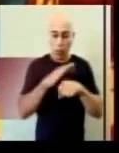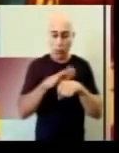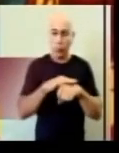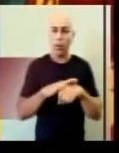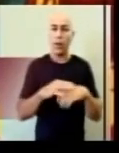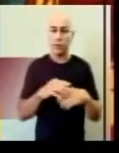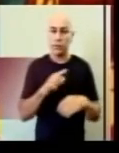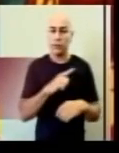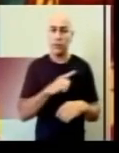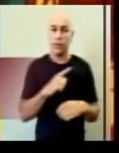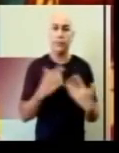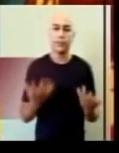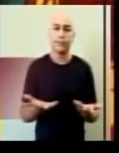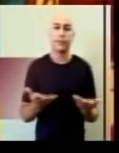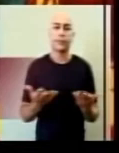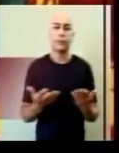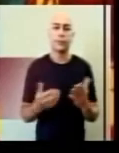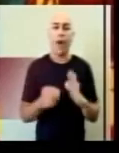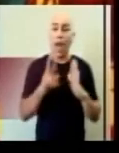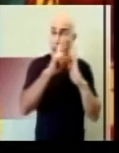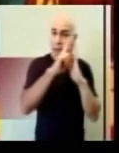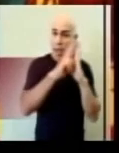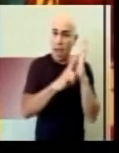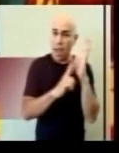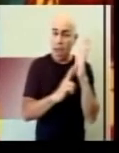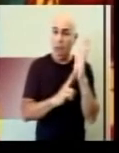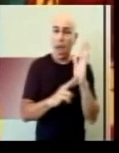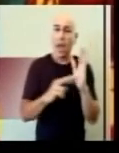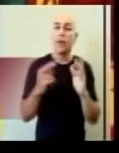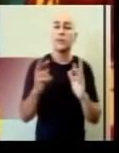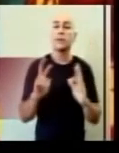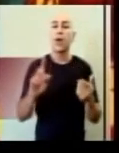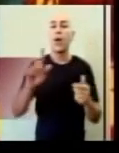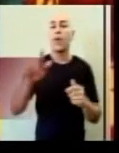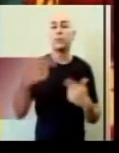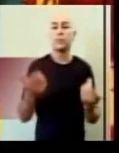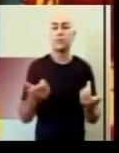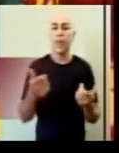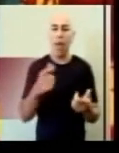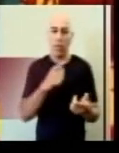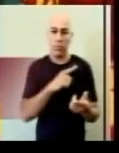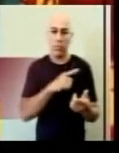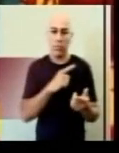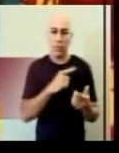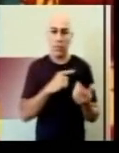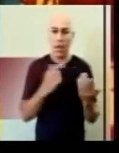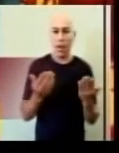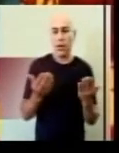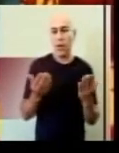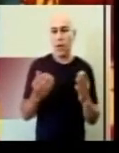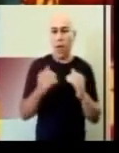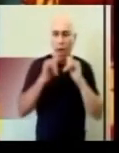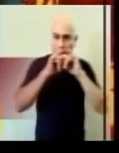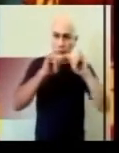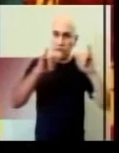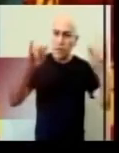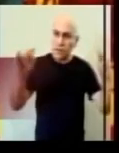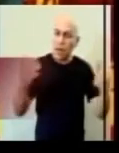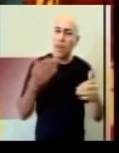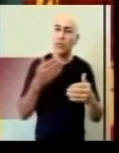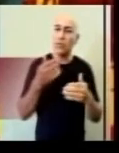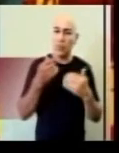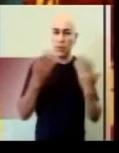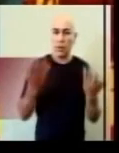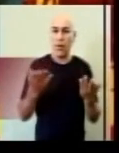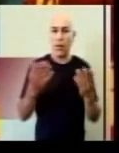Nós resolvemos adotar uma outra medida em relação aos supermercados e hipermercados. É uma medida que nós temos recomendado desde o